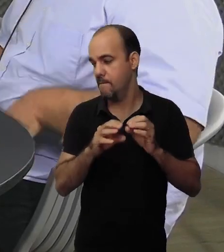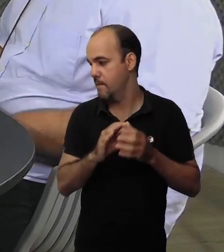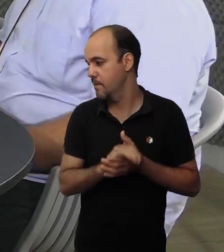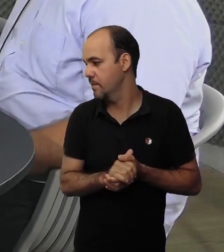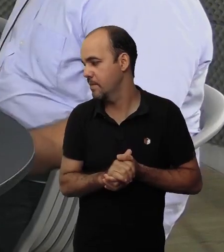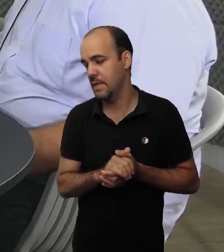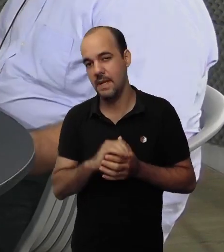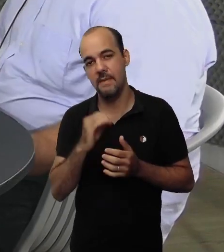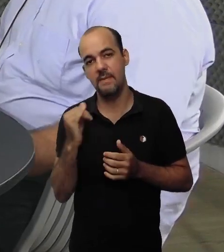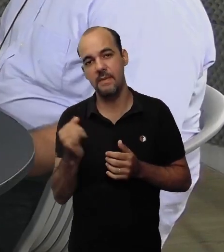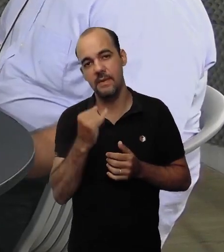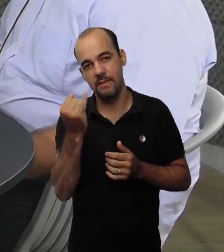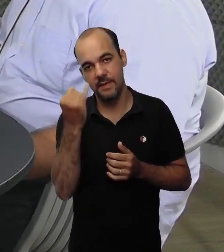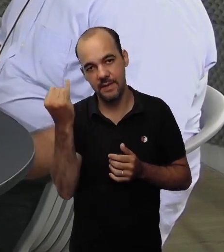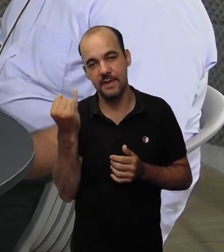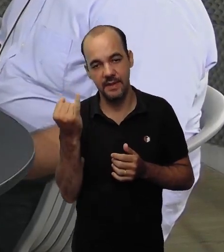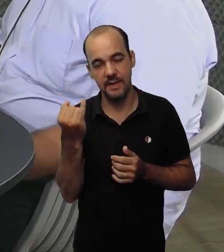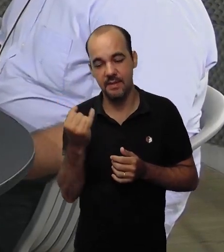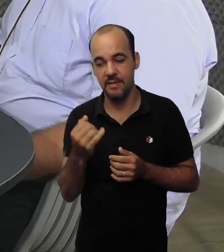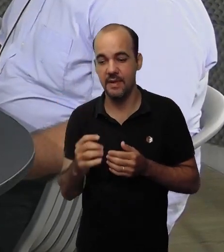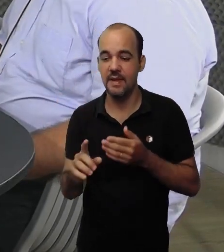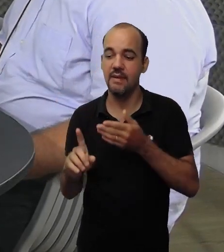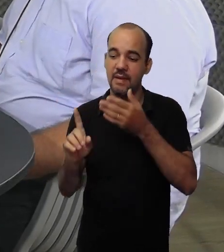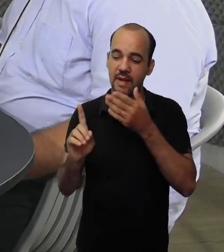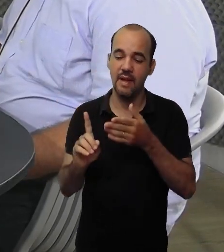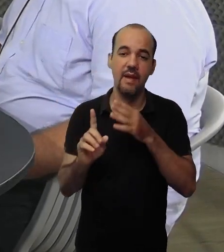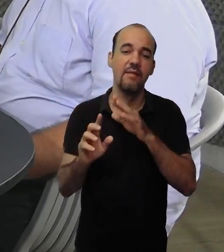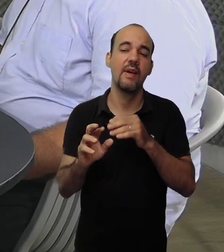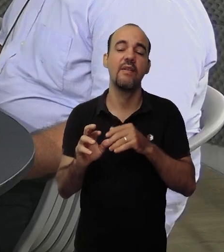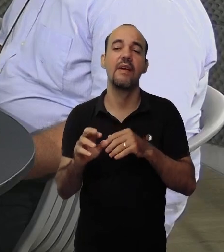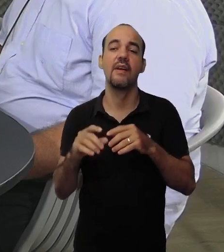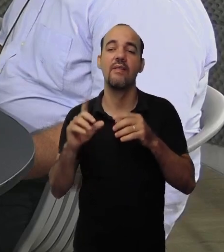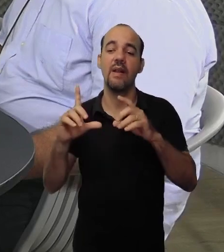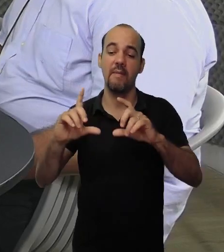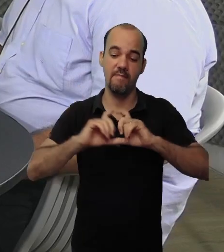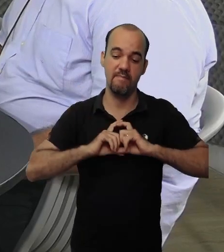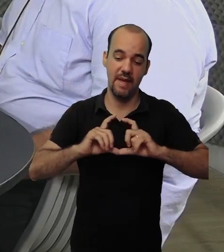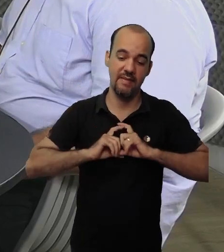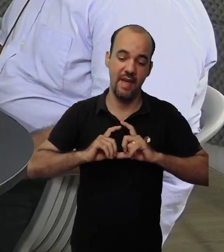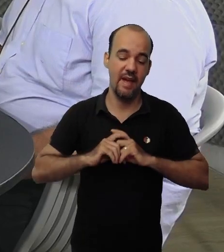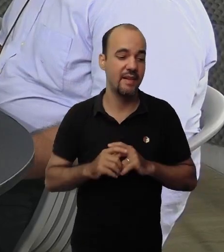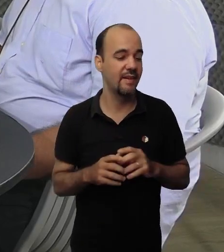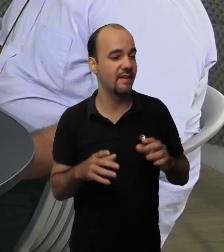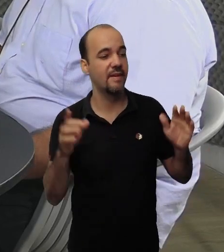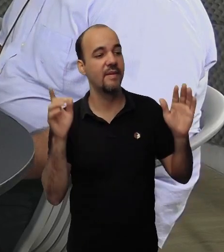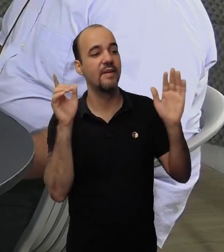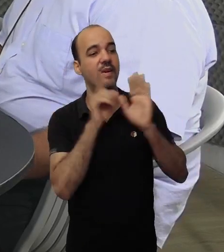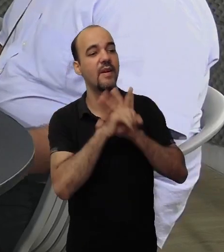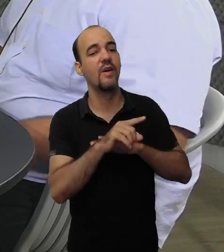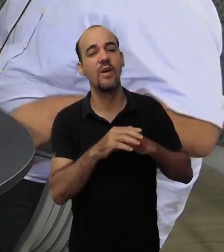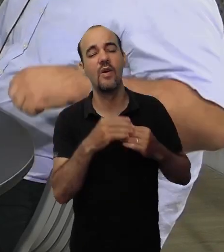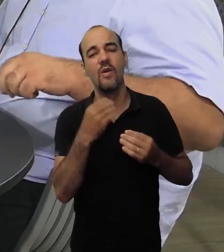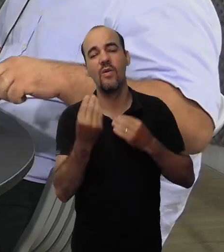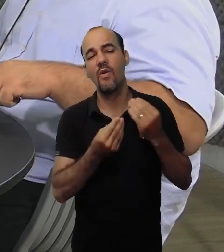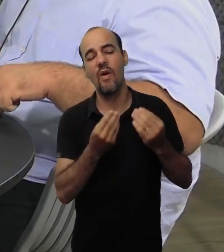medalhas, professora, aí a pergunta que eu faço para a senhora: como essas medalhas olímpicas podem garantir o